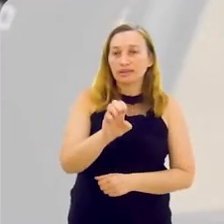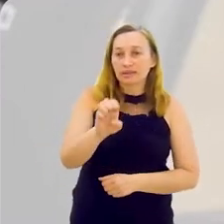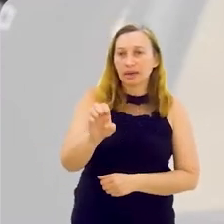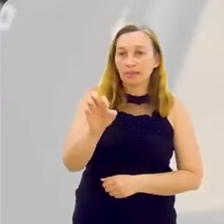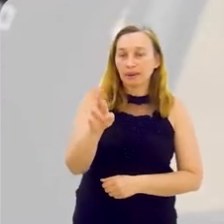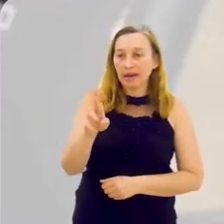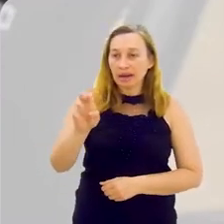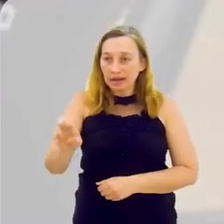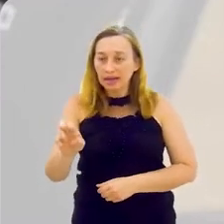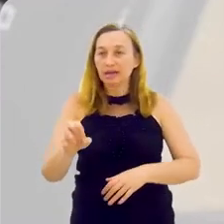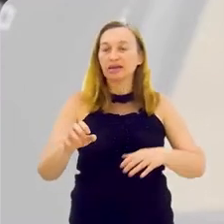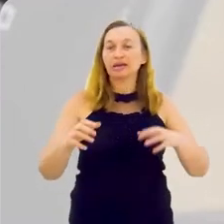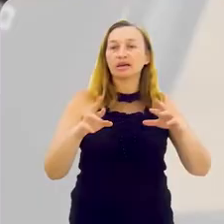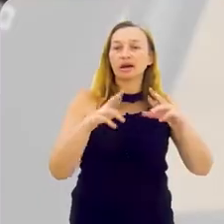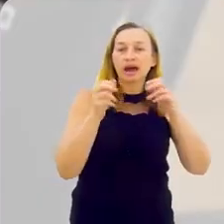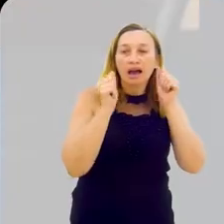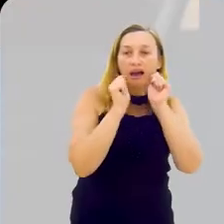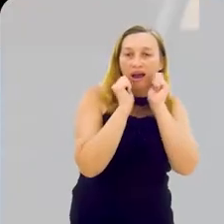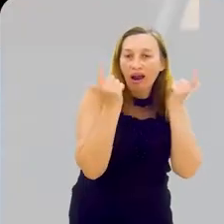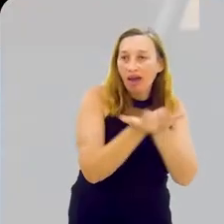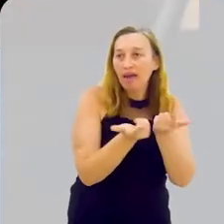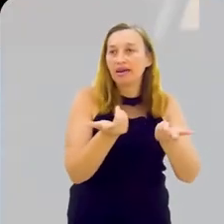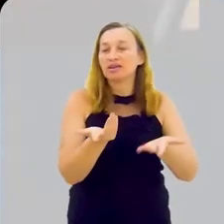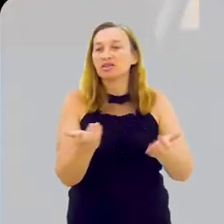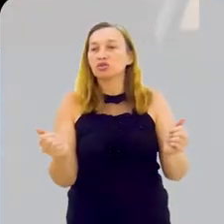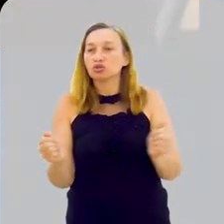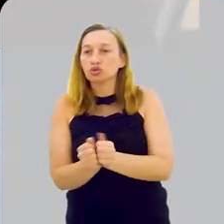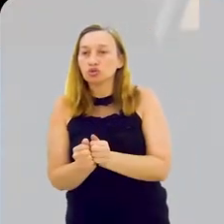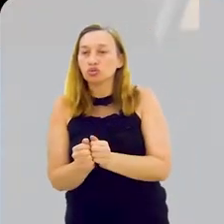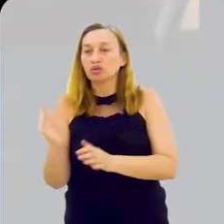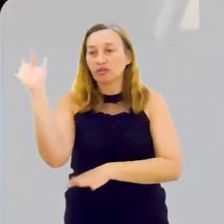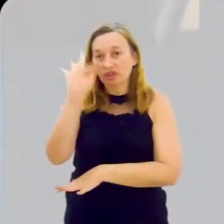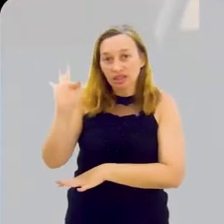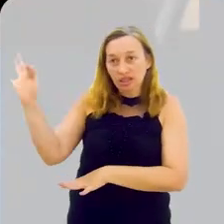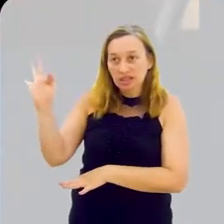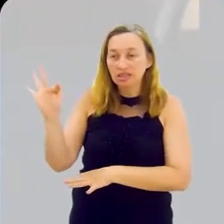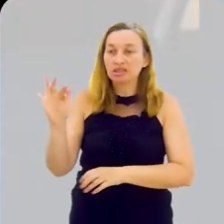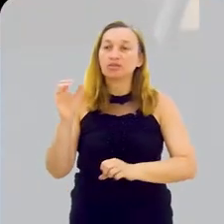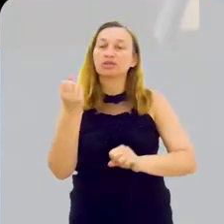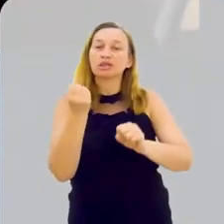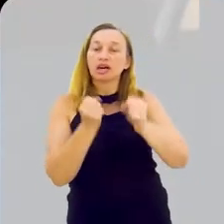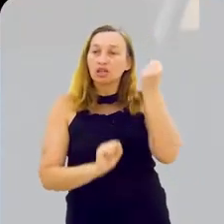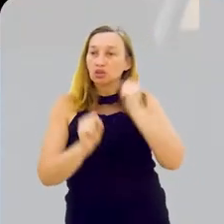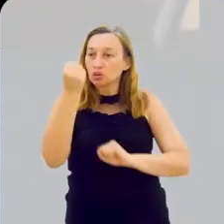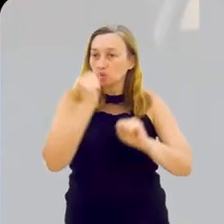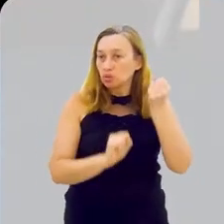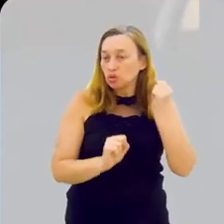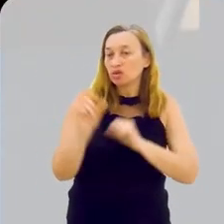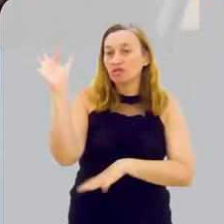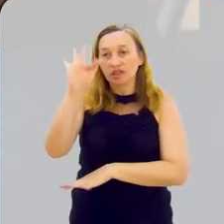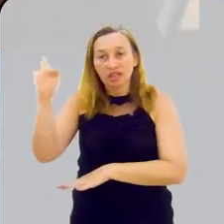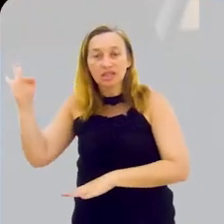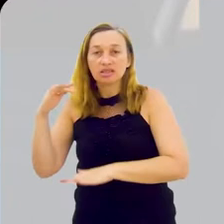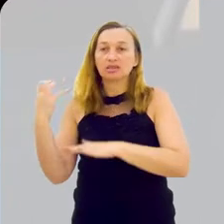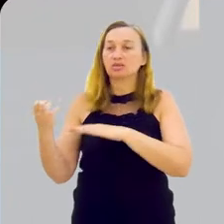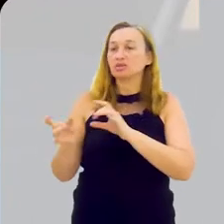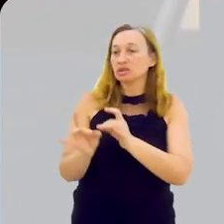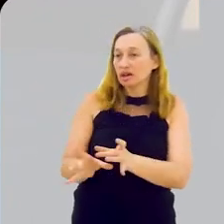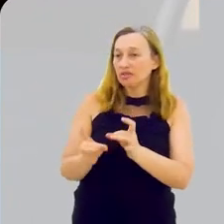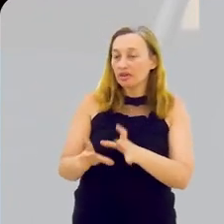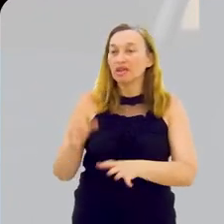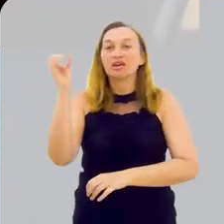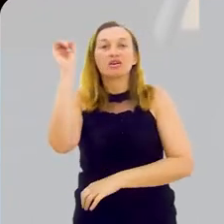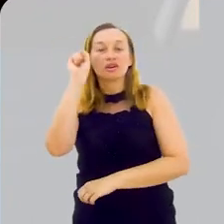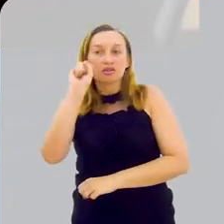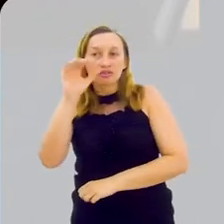você tem junto ao SEBRAE, junto à Alerj, junto a uma federação das indústrias, Federação do Comércio, por